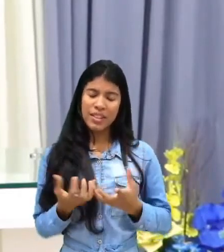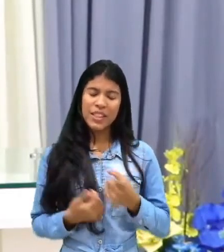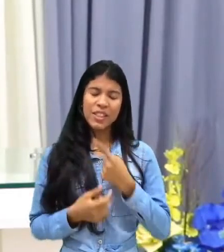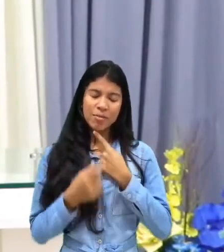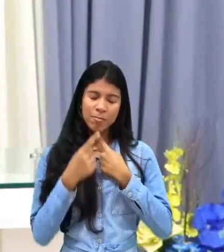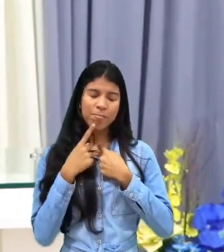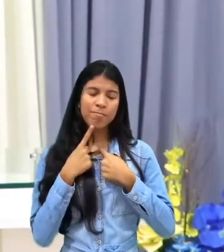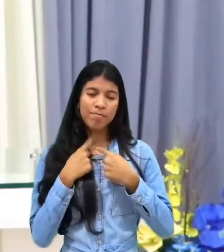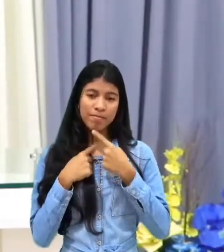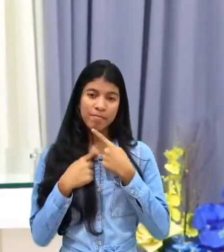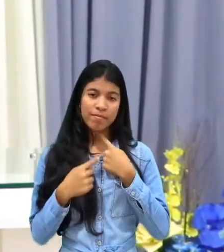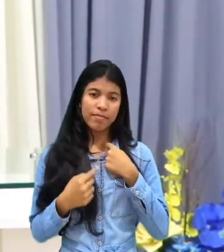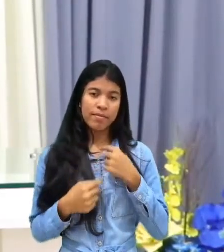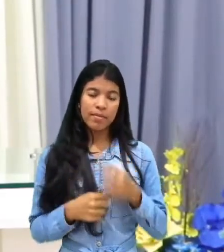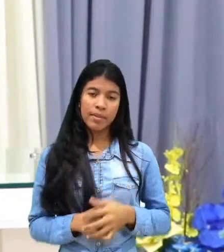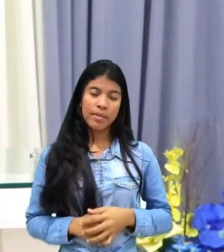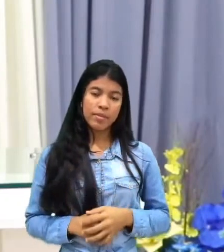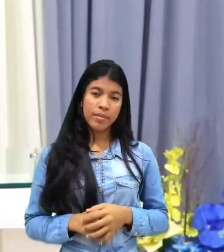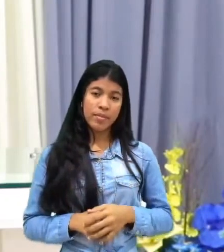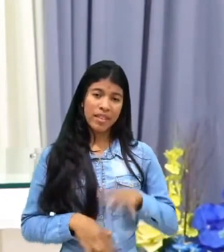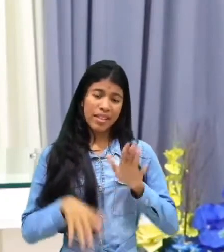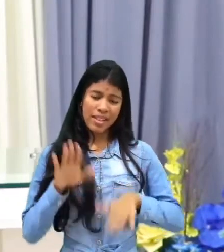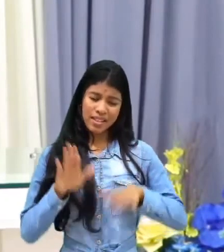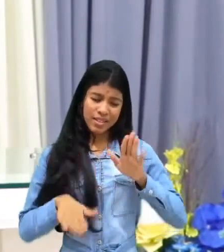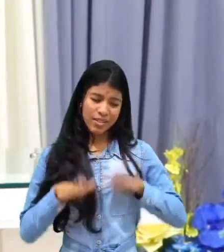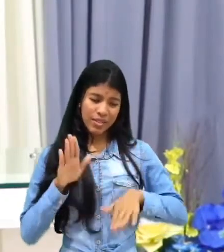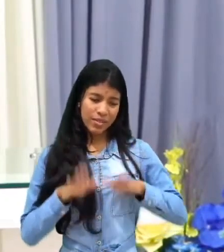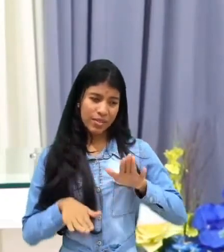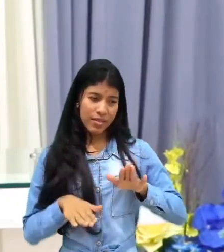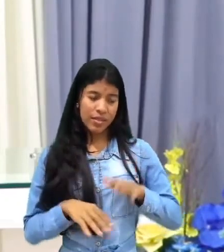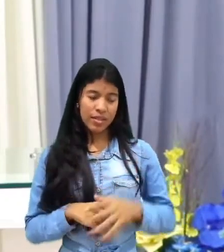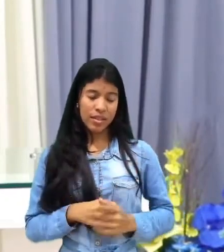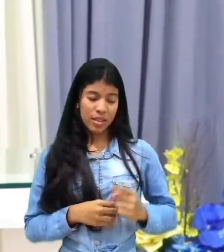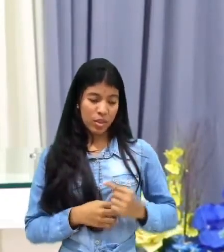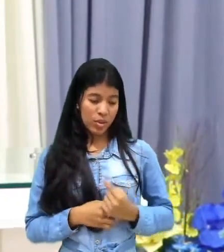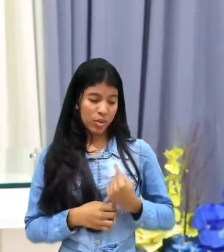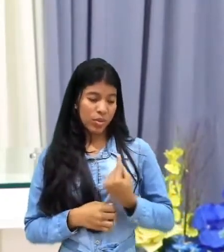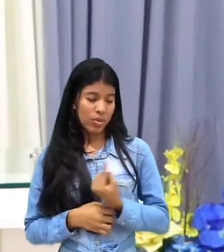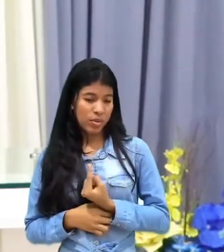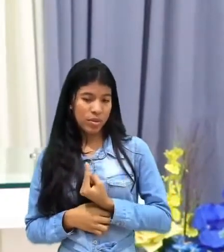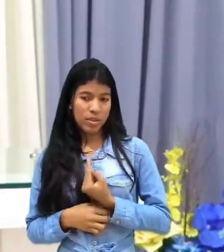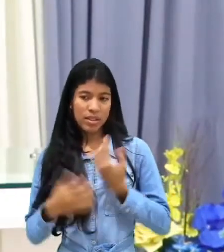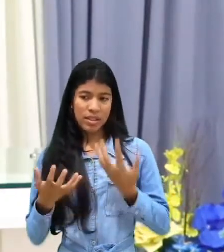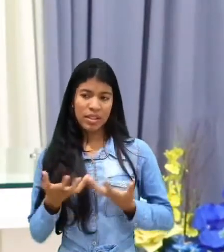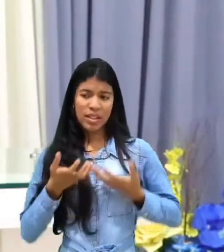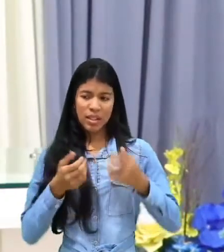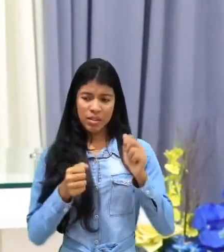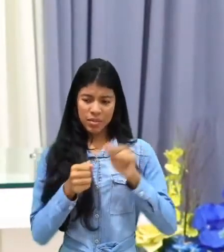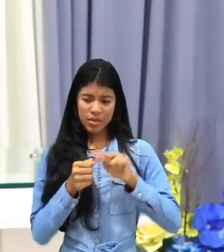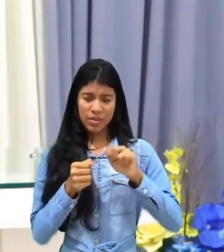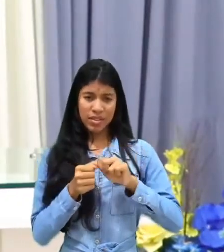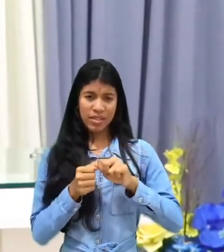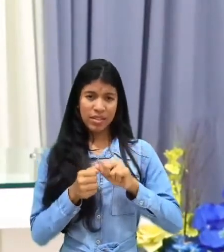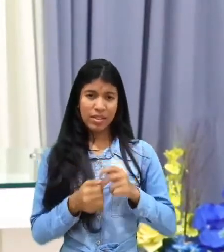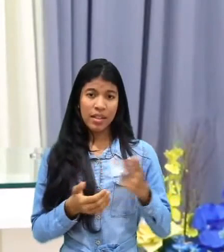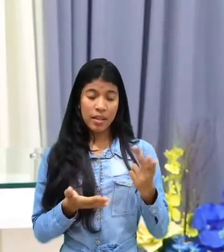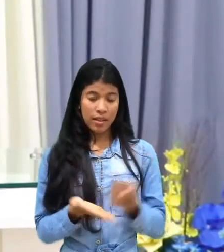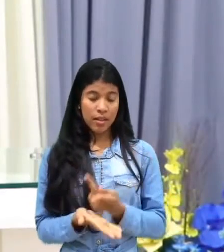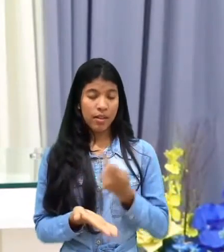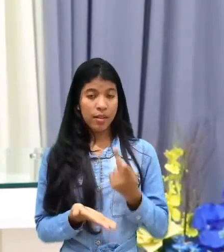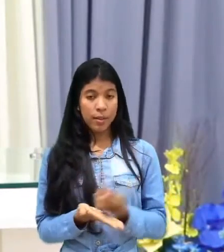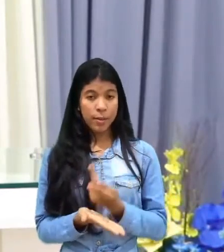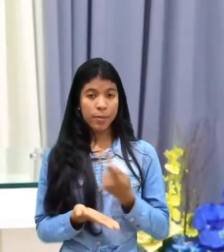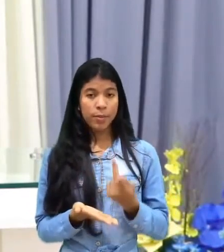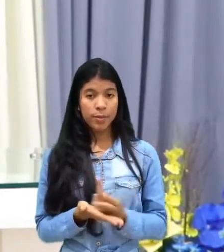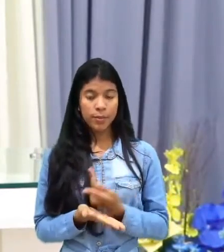muito. E às vezes nós, com esse ímpeto de fazer as coisas, cometemos de fato erro, o que